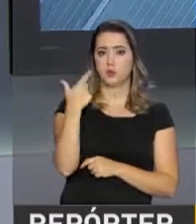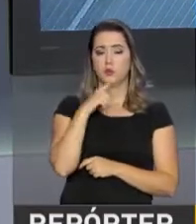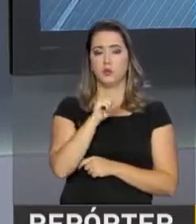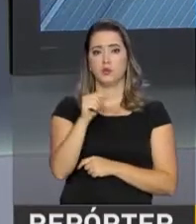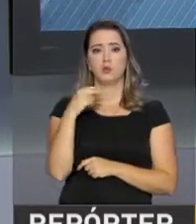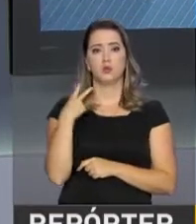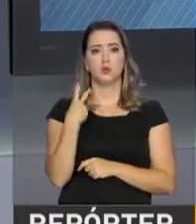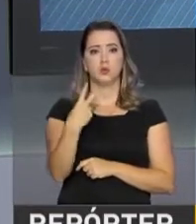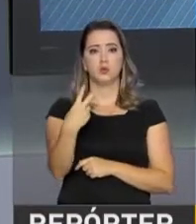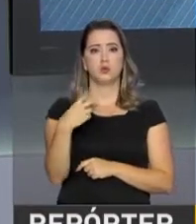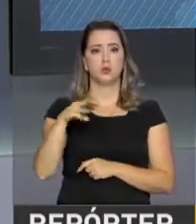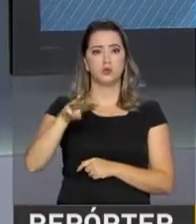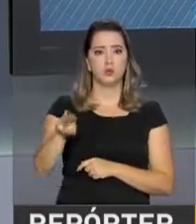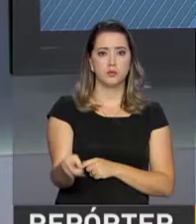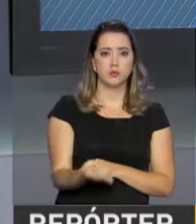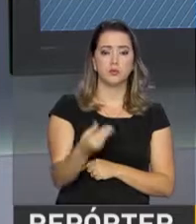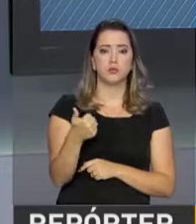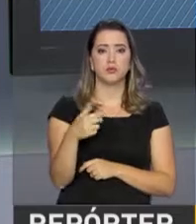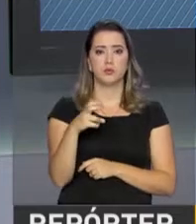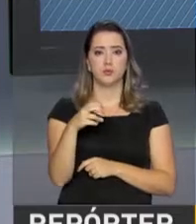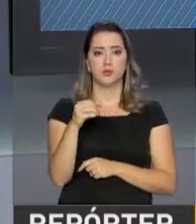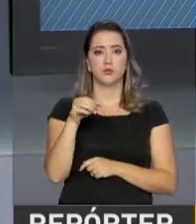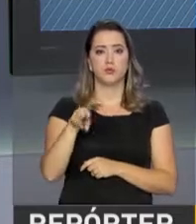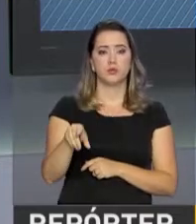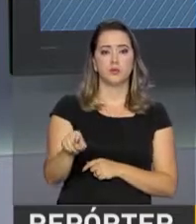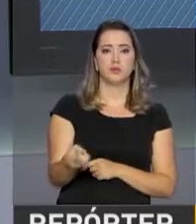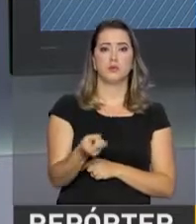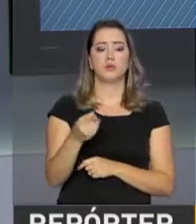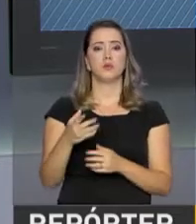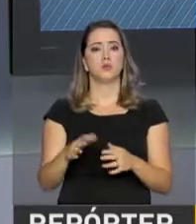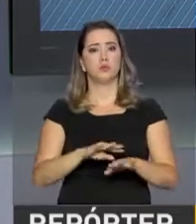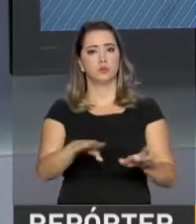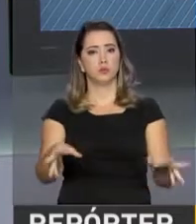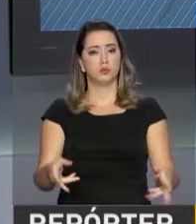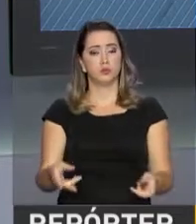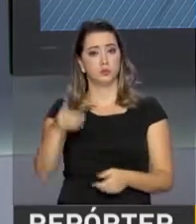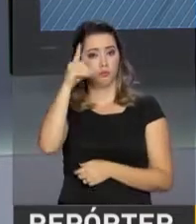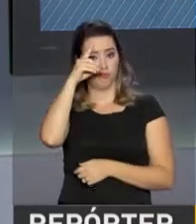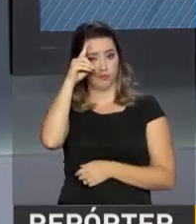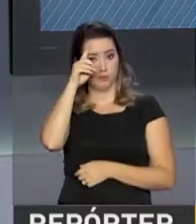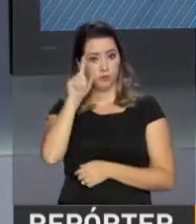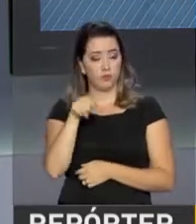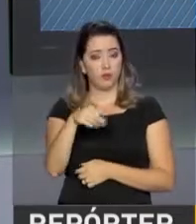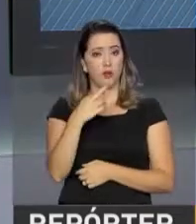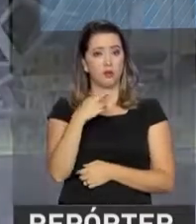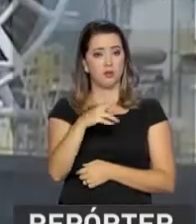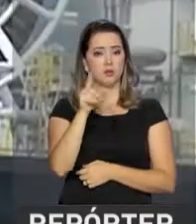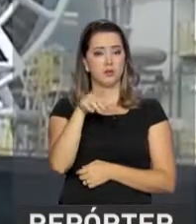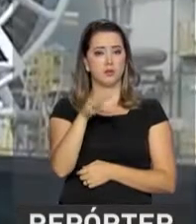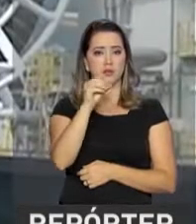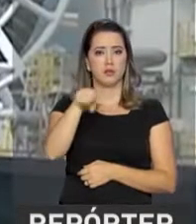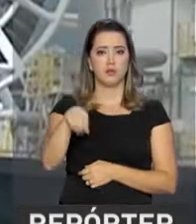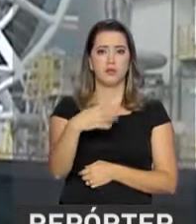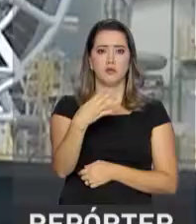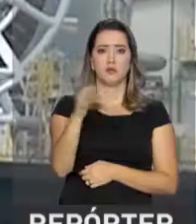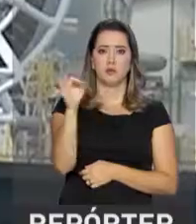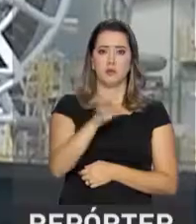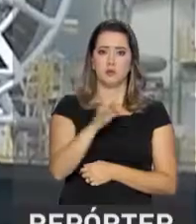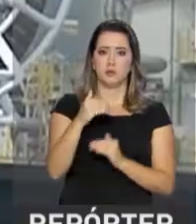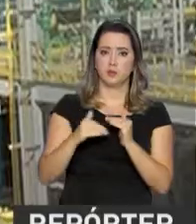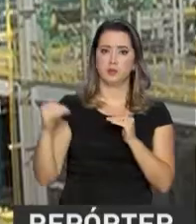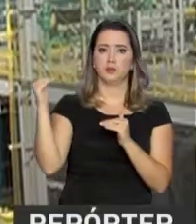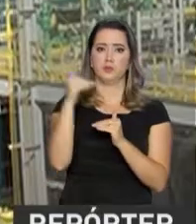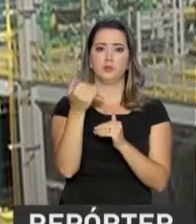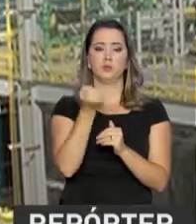foi alcançado a marca de 2 milhões e 150 mil barris por dia o resultado é 0,14 por cento